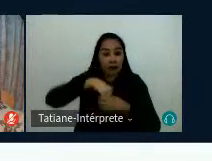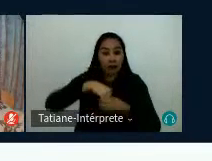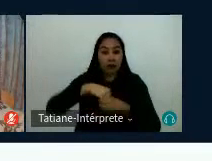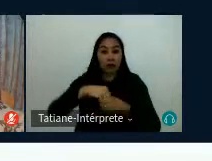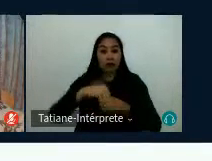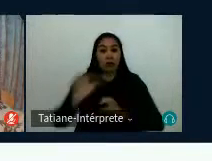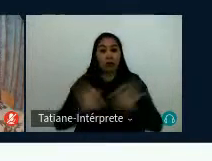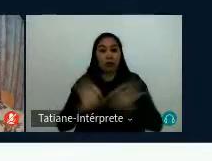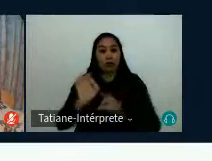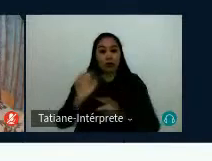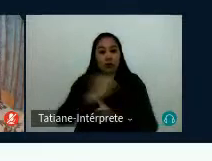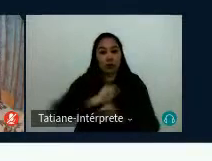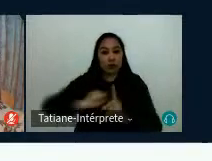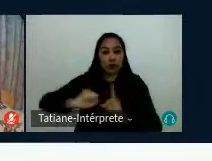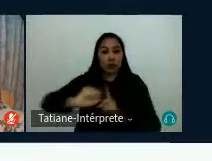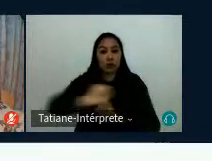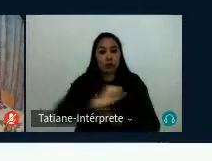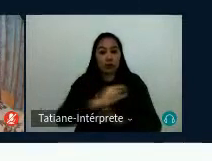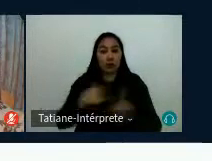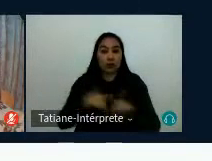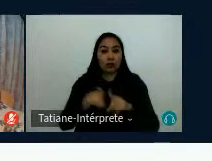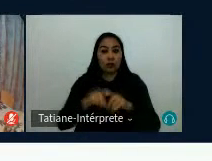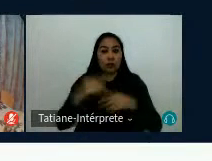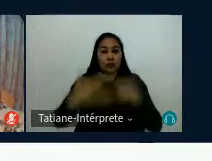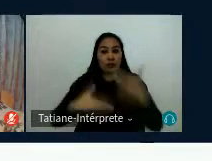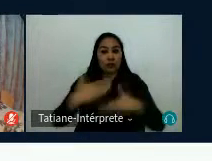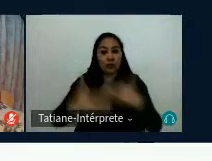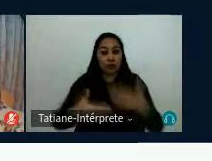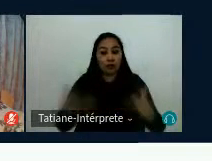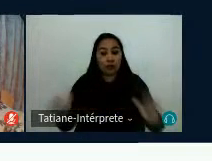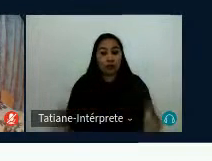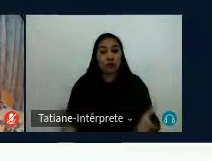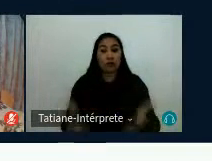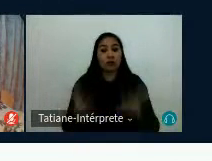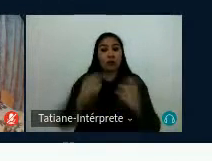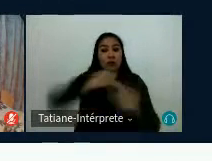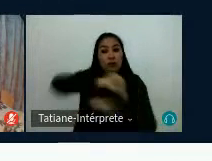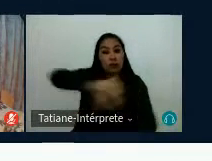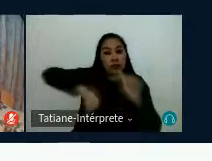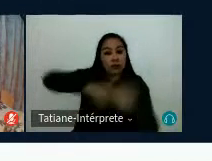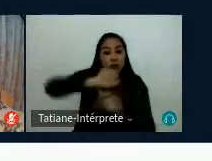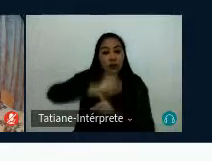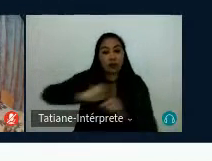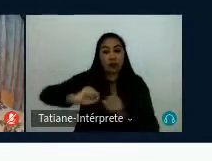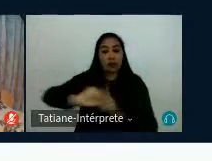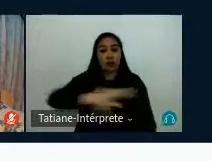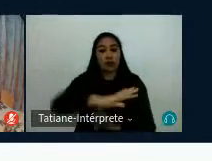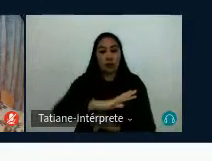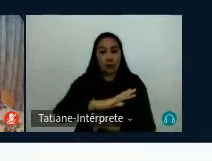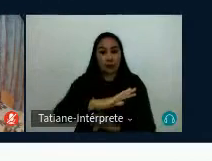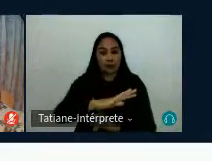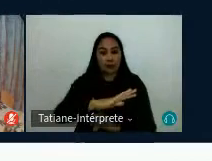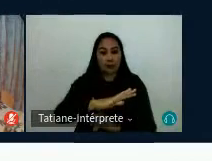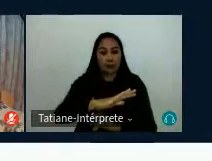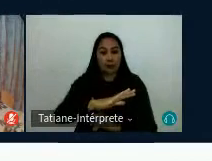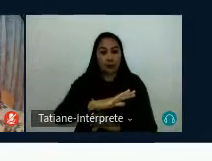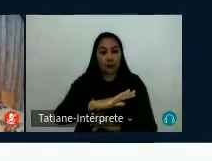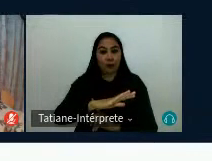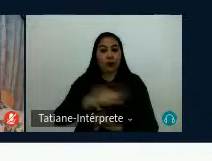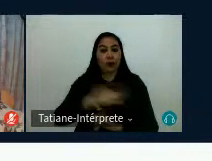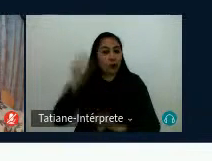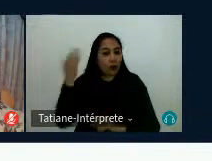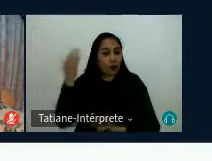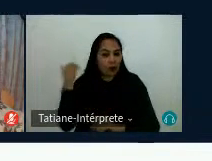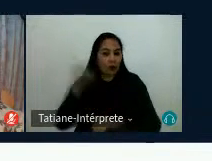sociedade e de desenvolvimento para promover a transformação social. Então, assim, naquele momento, quando